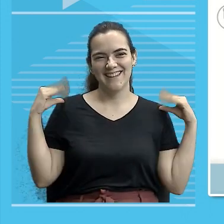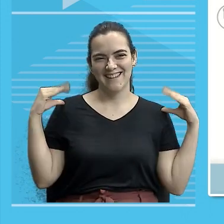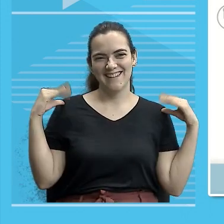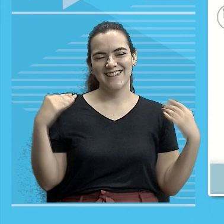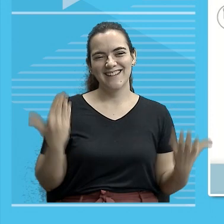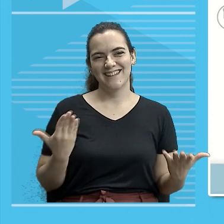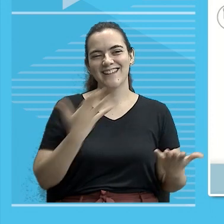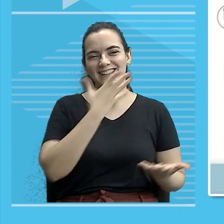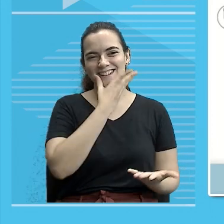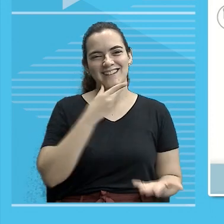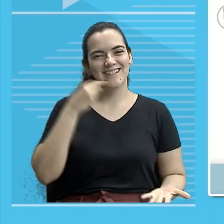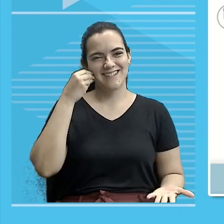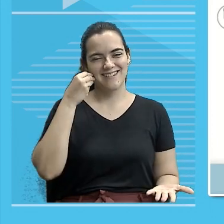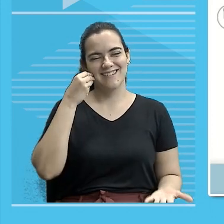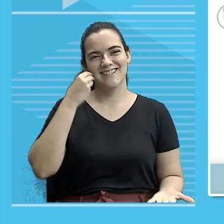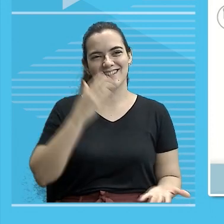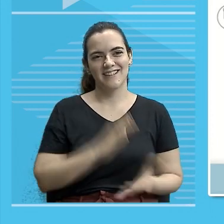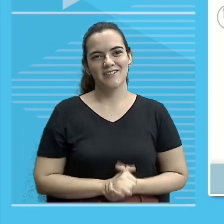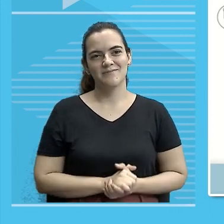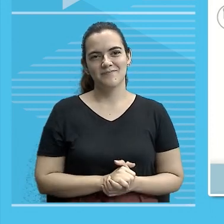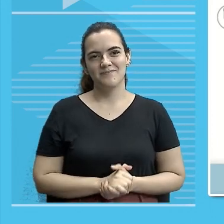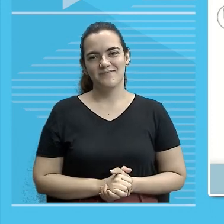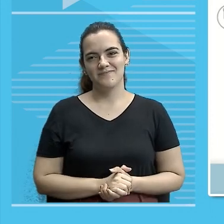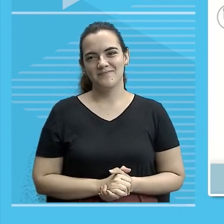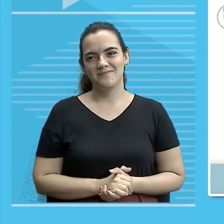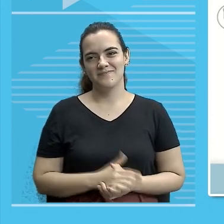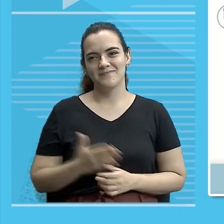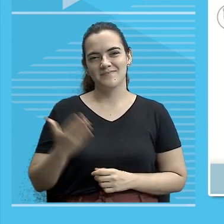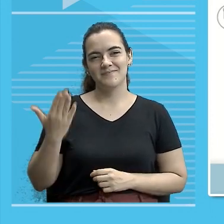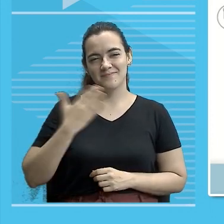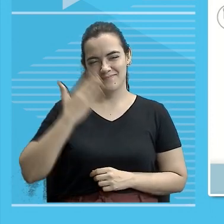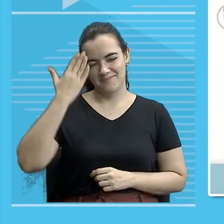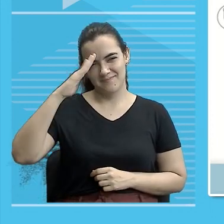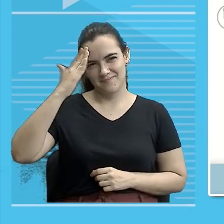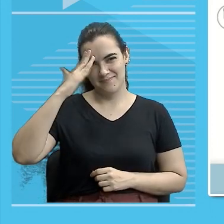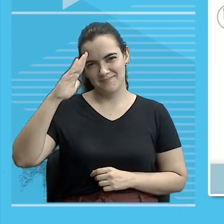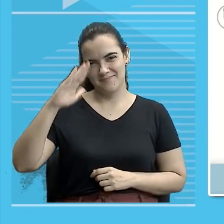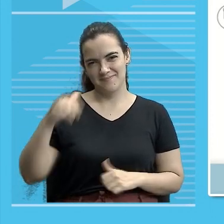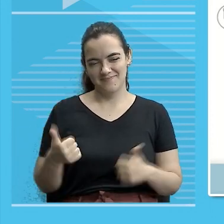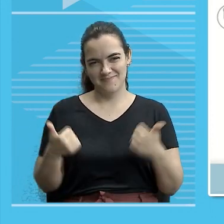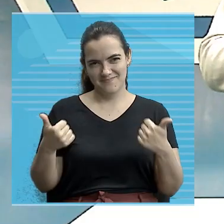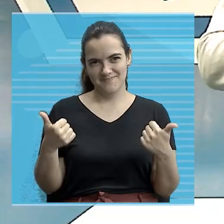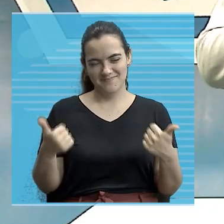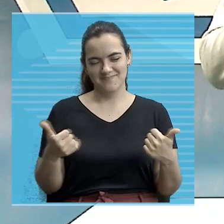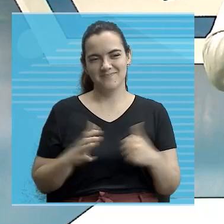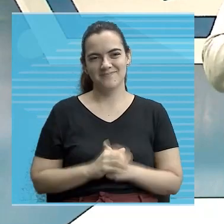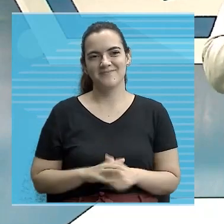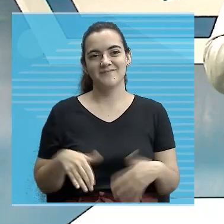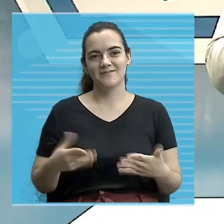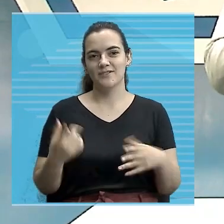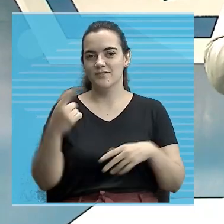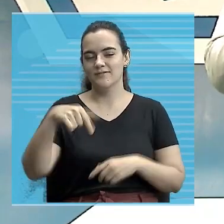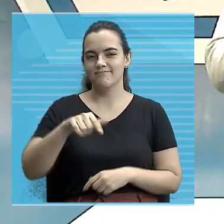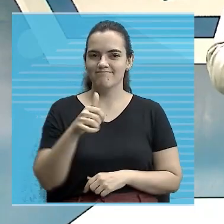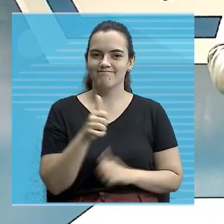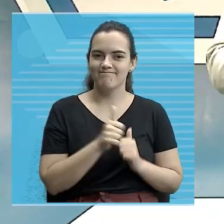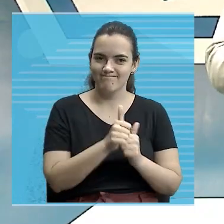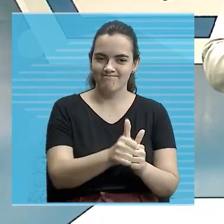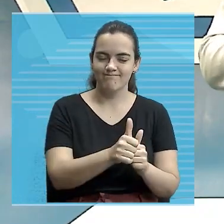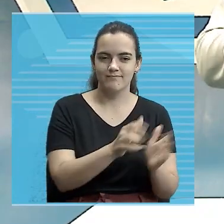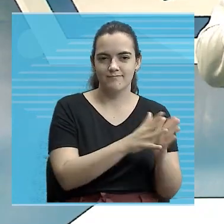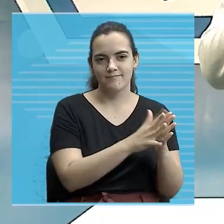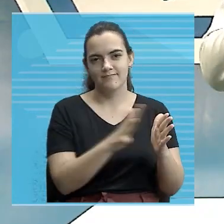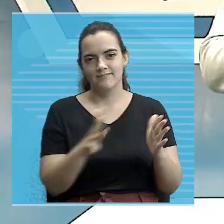é que tem qualidade tranquilo meus queridos então não sai daí que a gente volta já